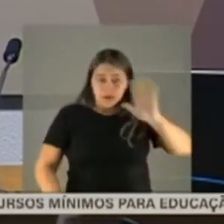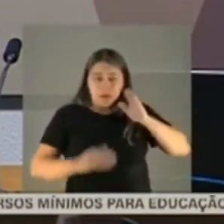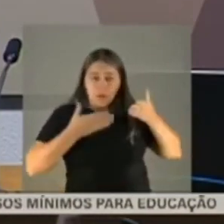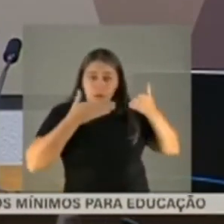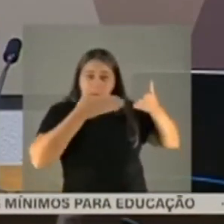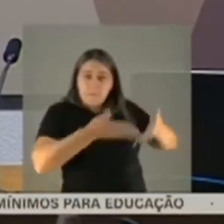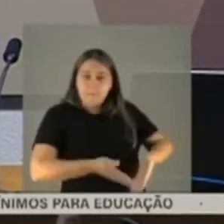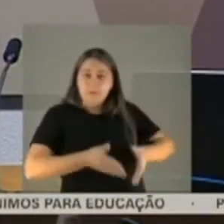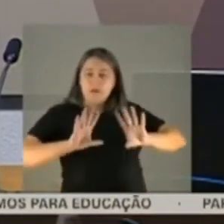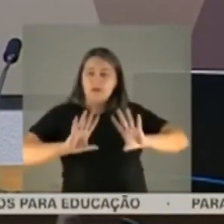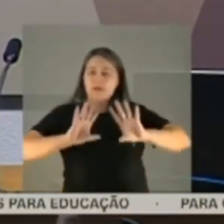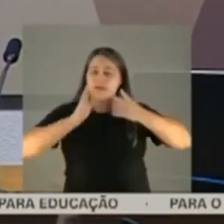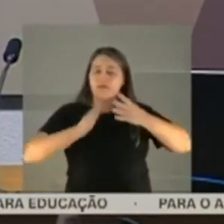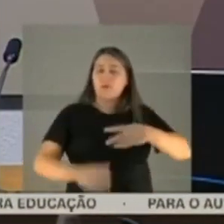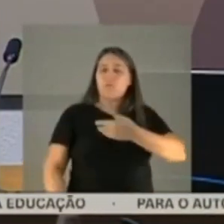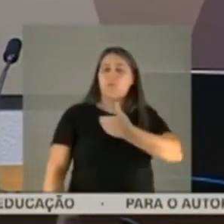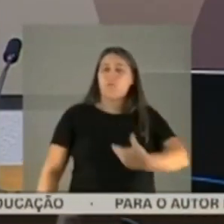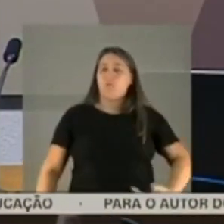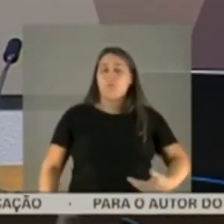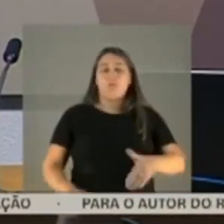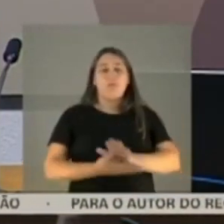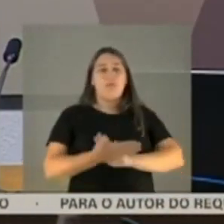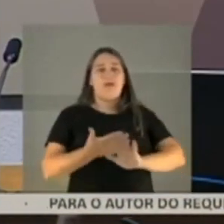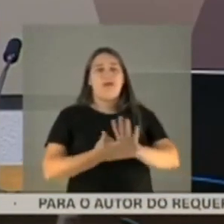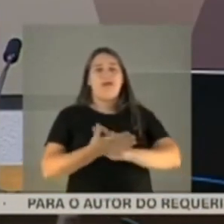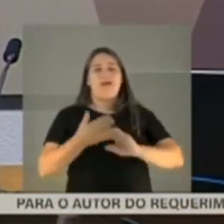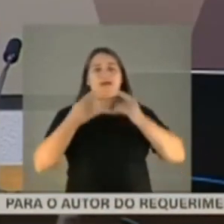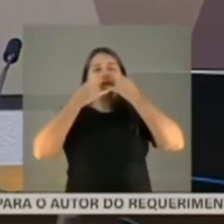eventos públicos sem máscara.